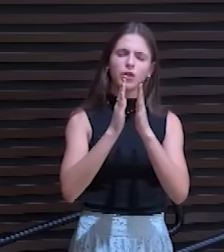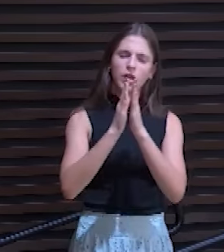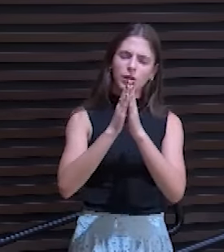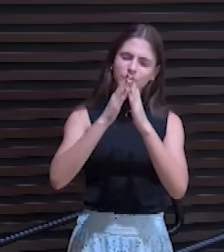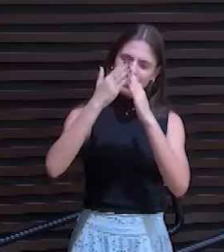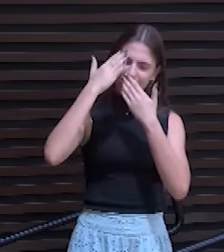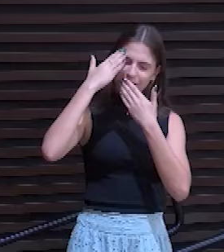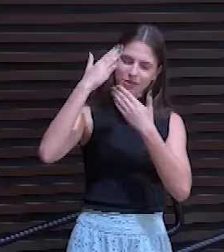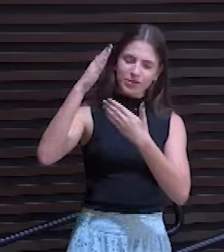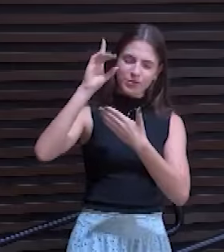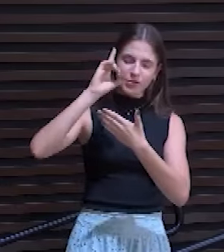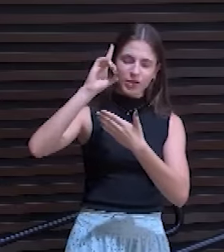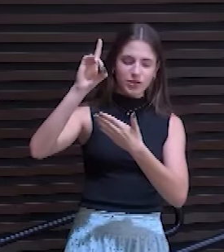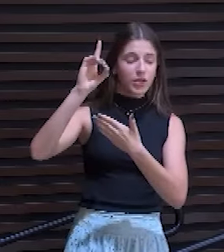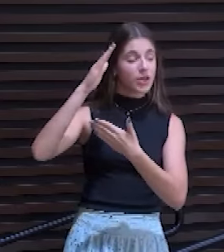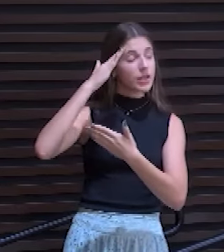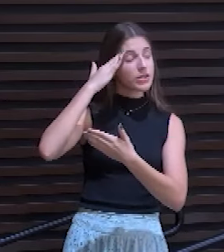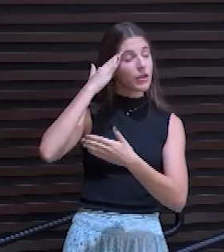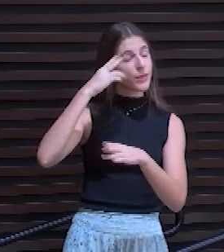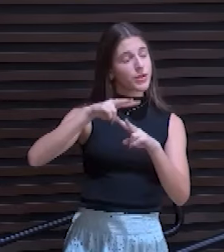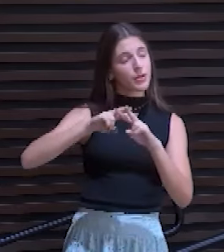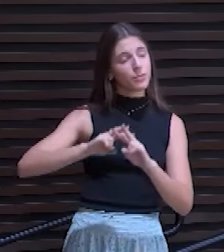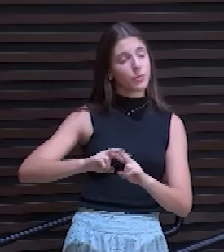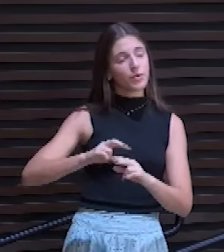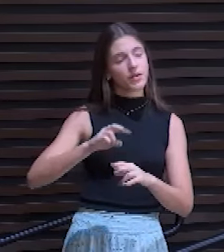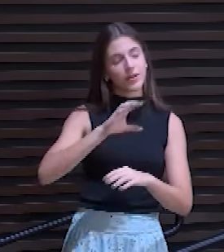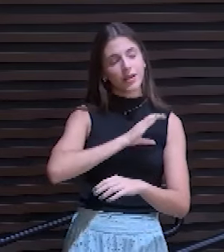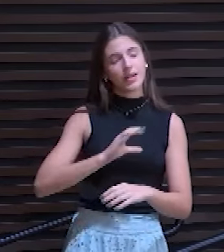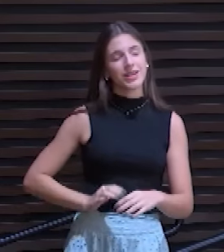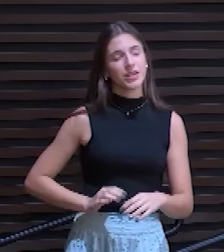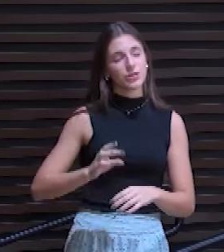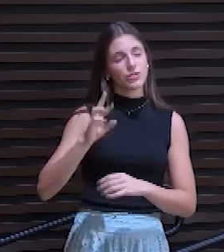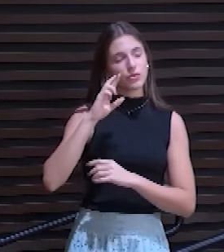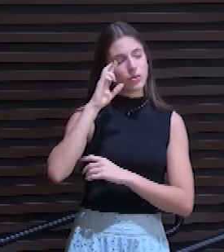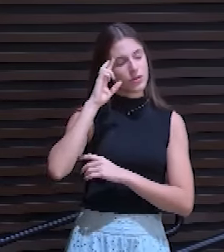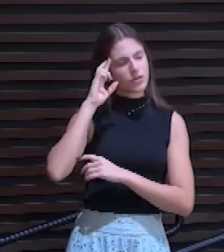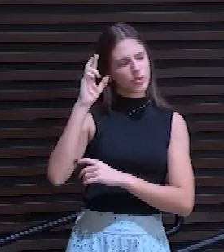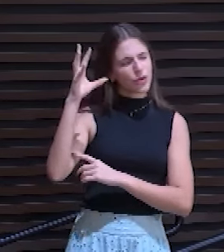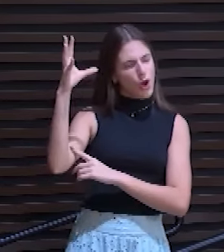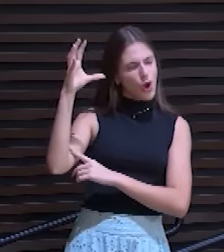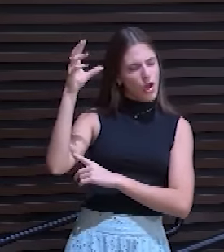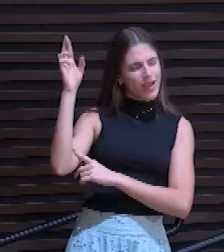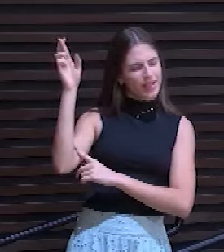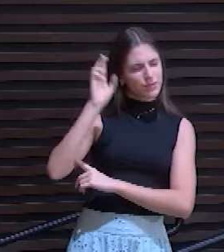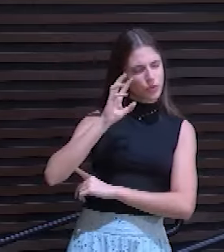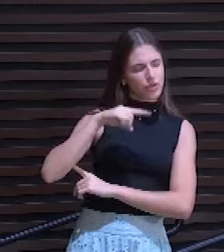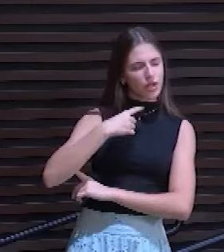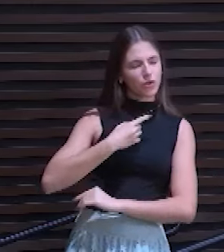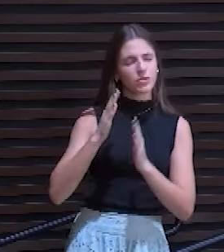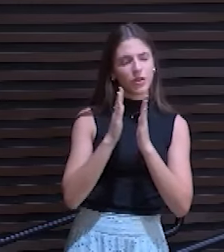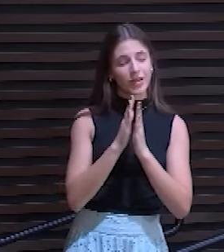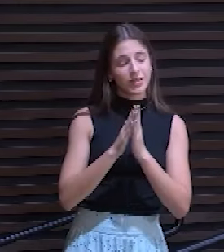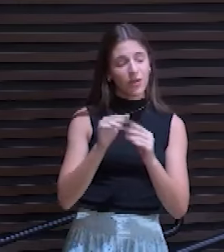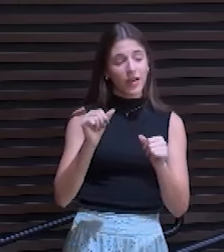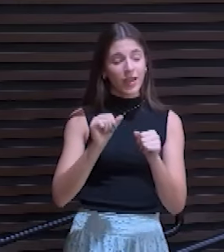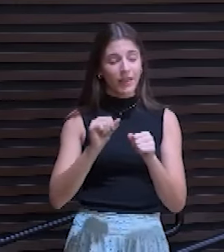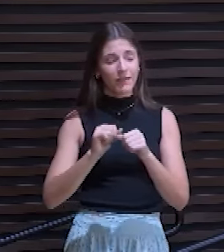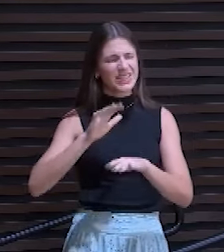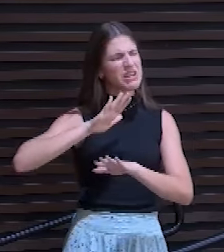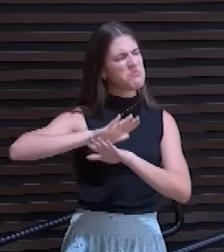dEle, o Senhor ouve a nossa oração, e o Senhor faz infinitamente mais, além daquilo que pedimos ou pensamos, segundo o